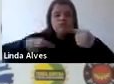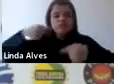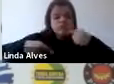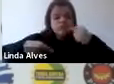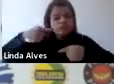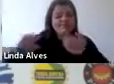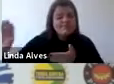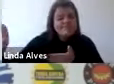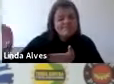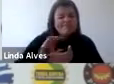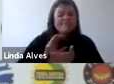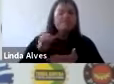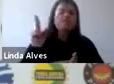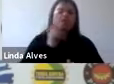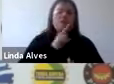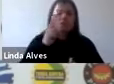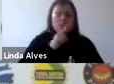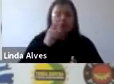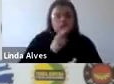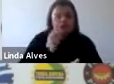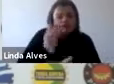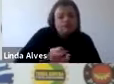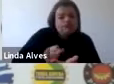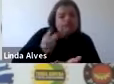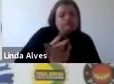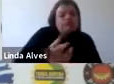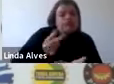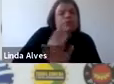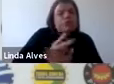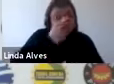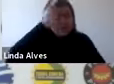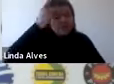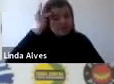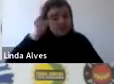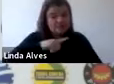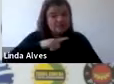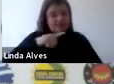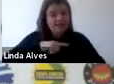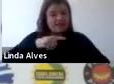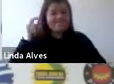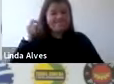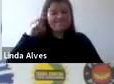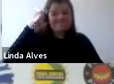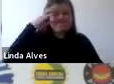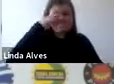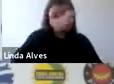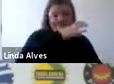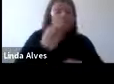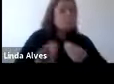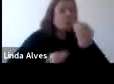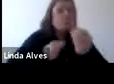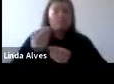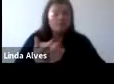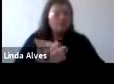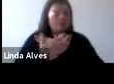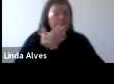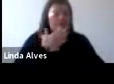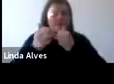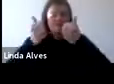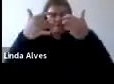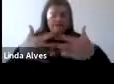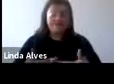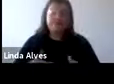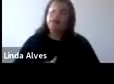renda auxiliar para quem está passando por dificuldade na pandemia agora. É com você, João.